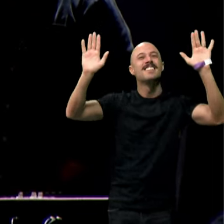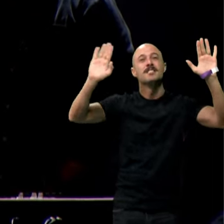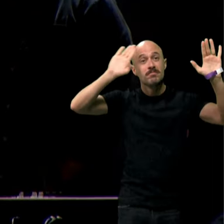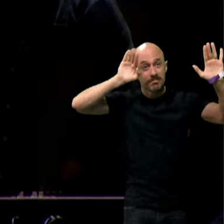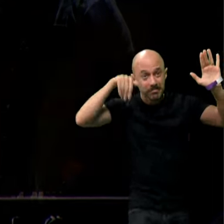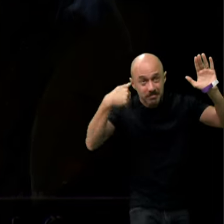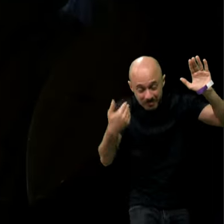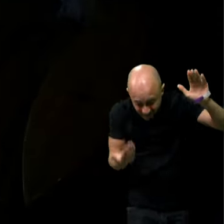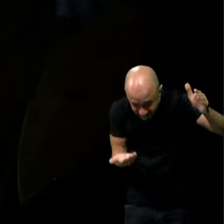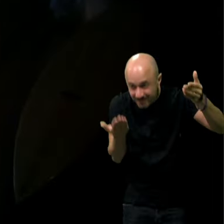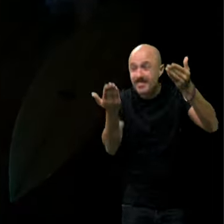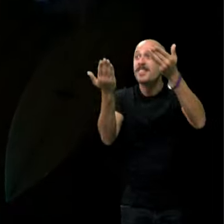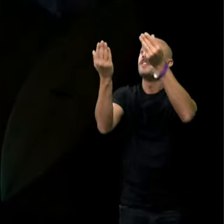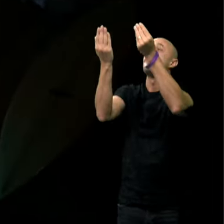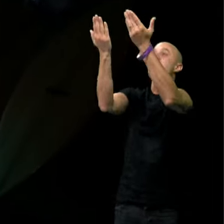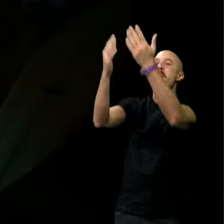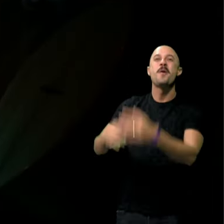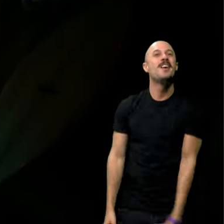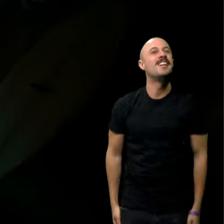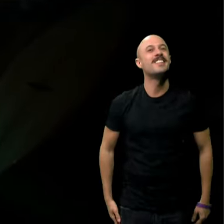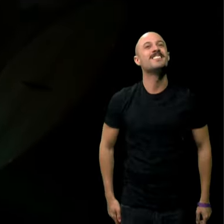glória.